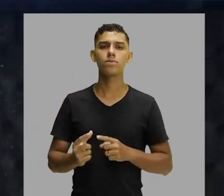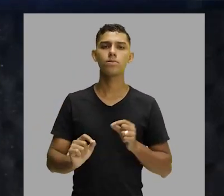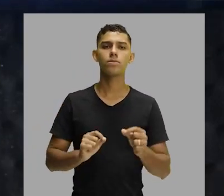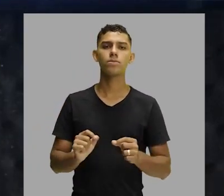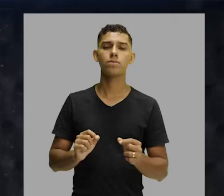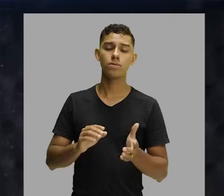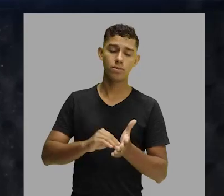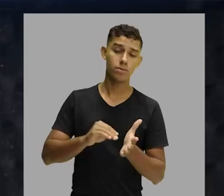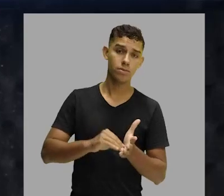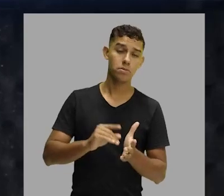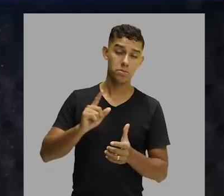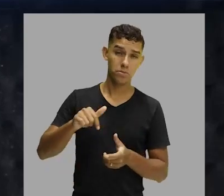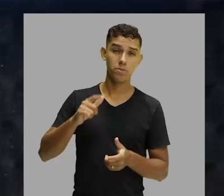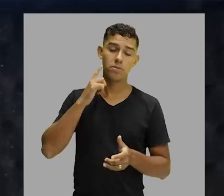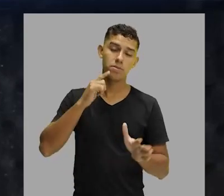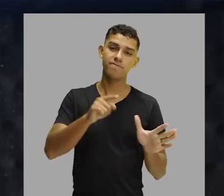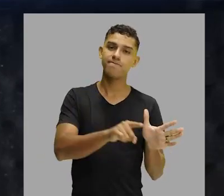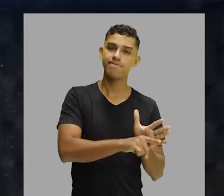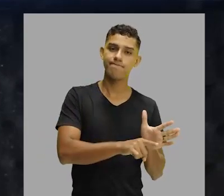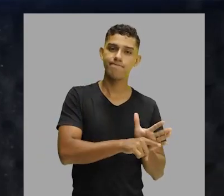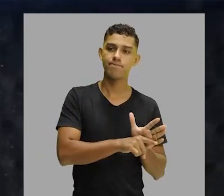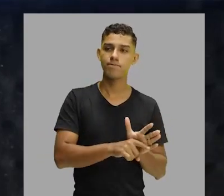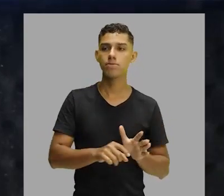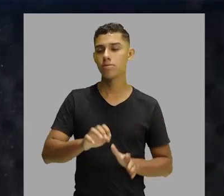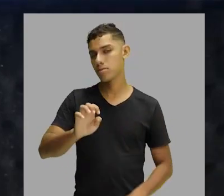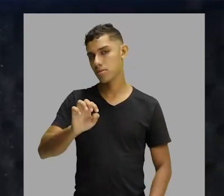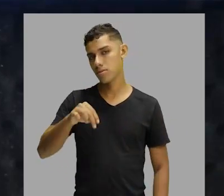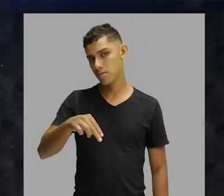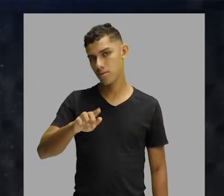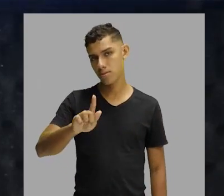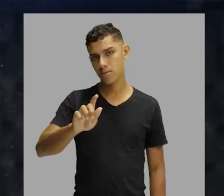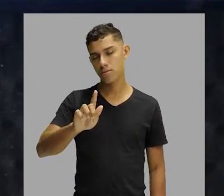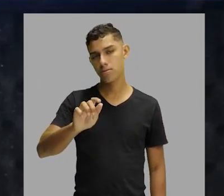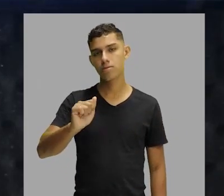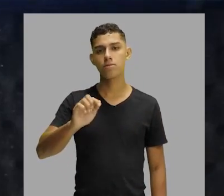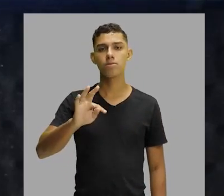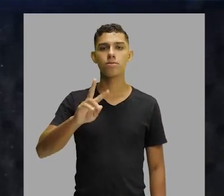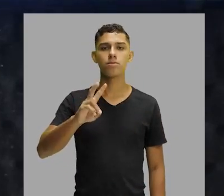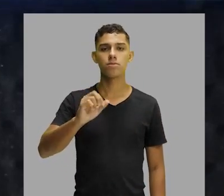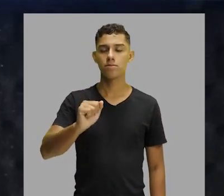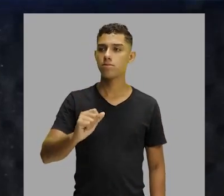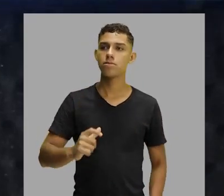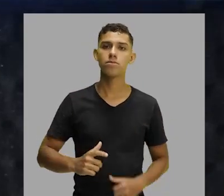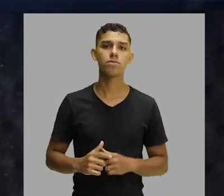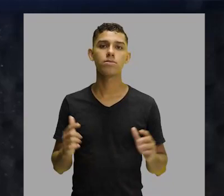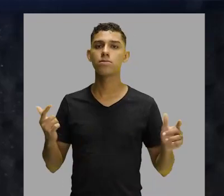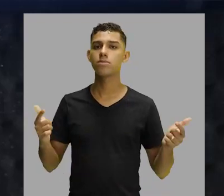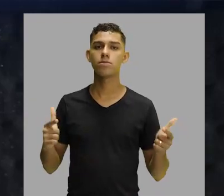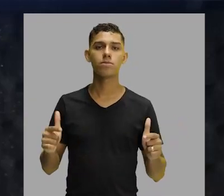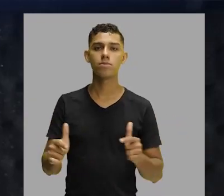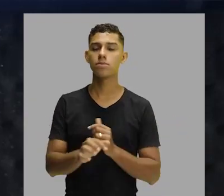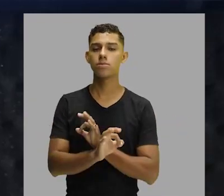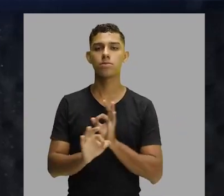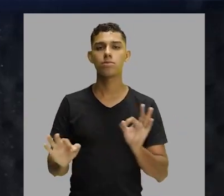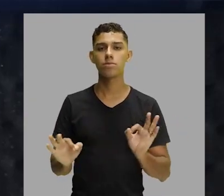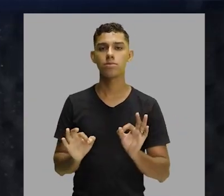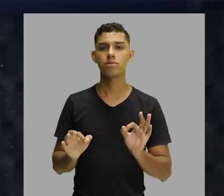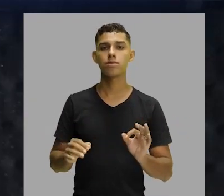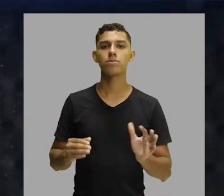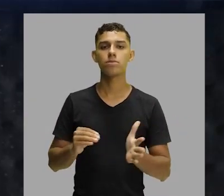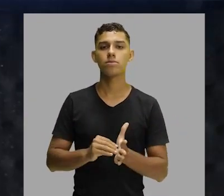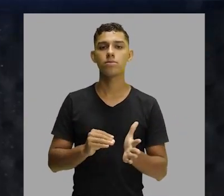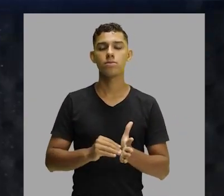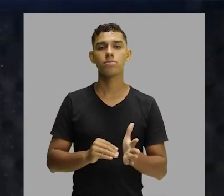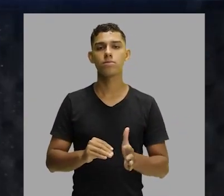é uma carga negativa, não é uma carga positiva, não há falta de elétrons, há sobra